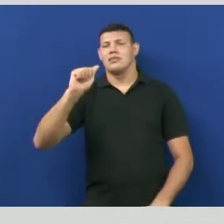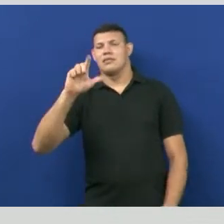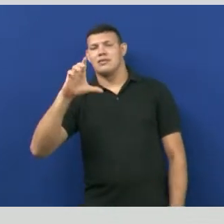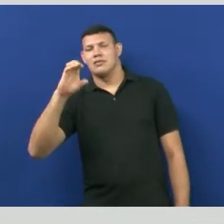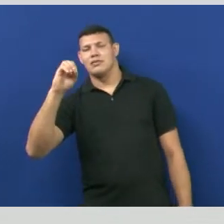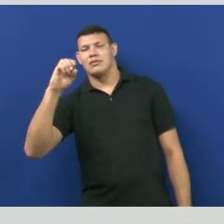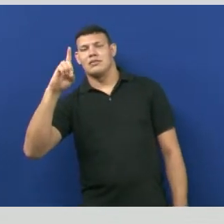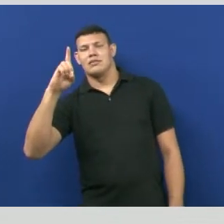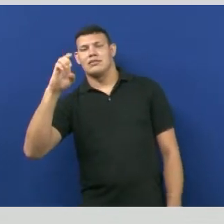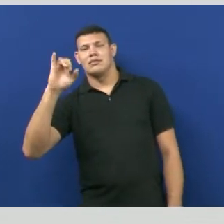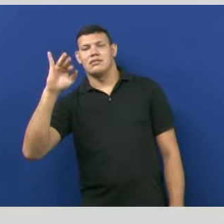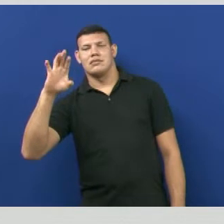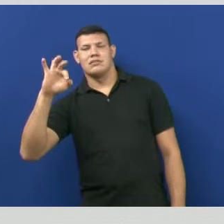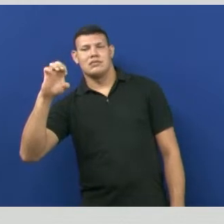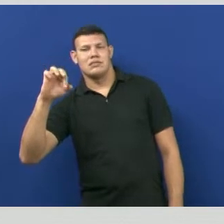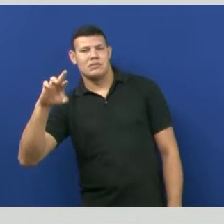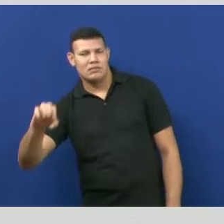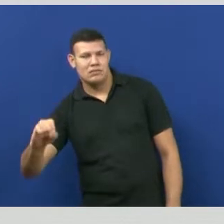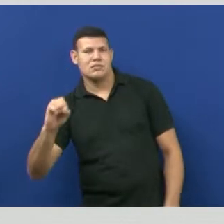alcadieno,